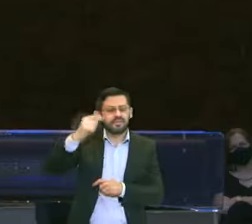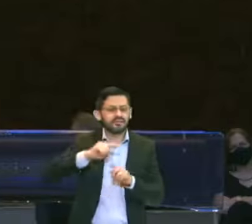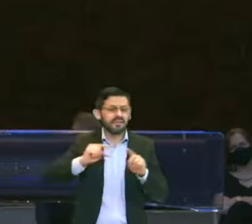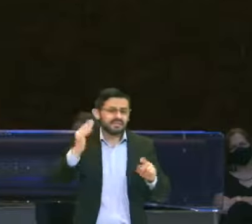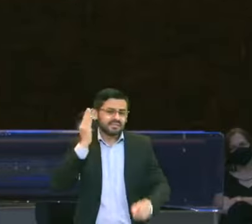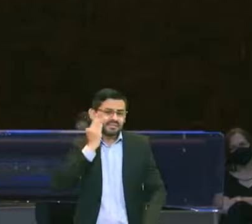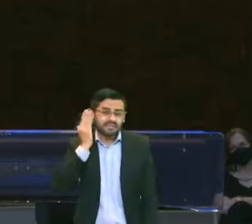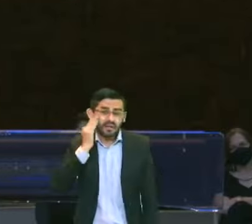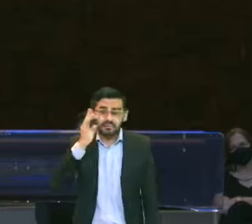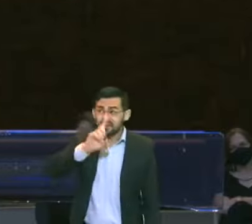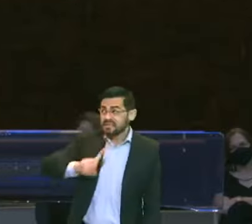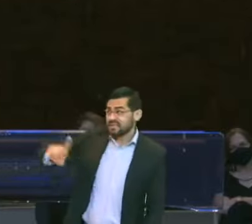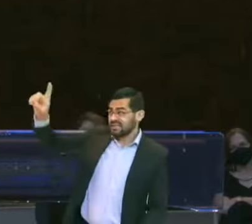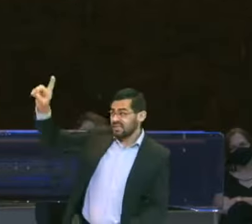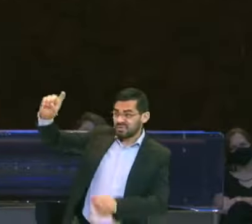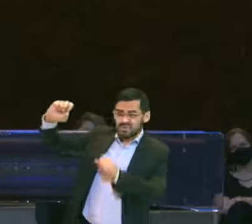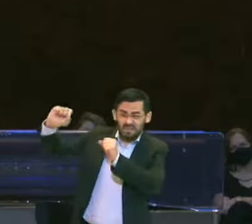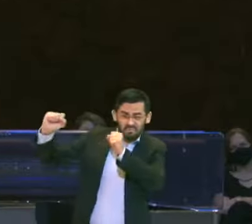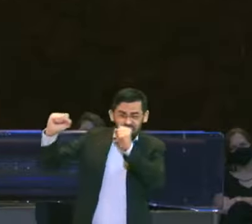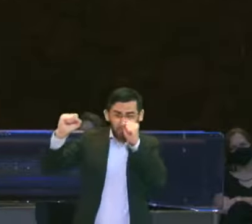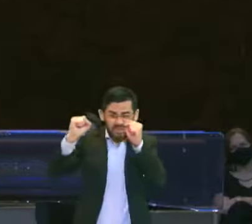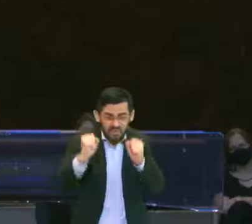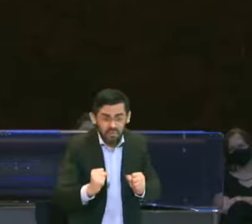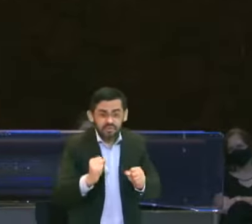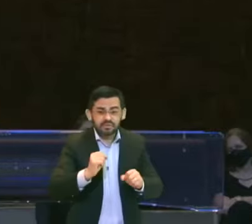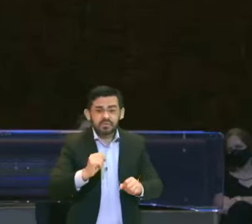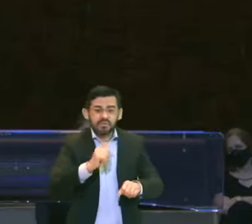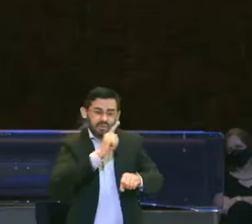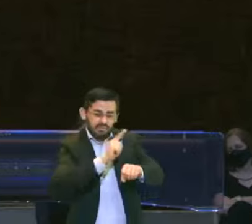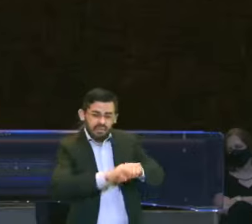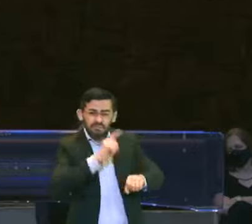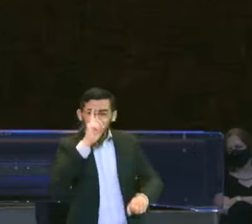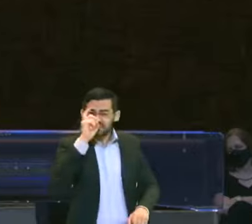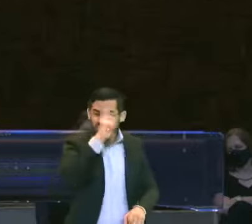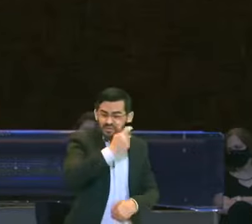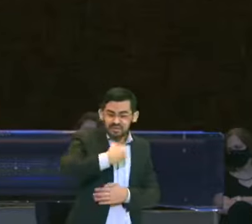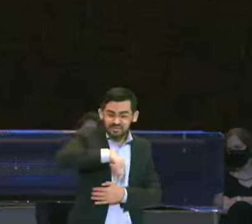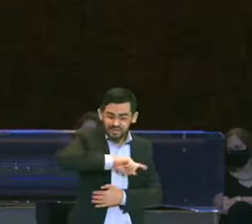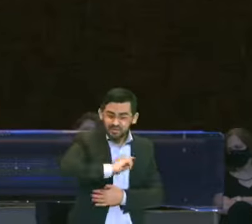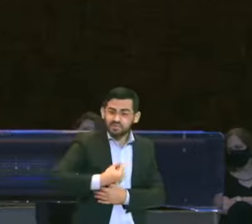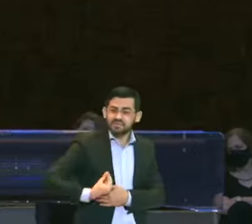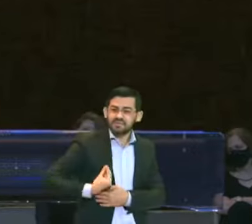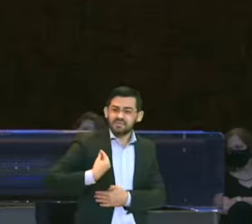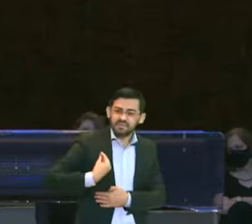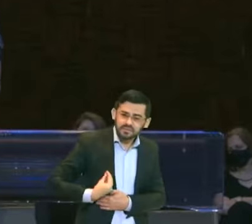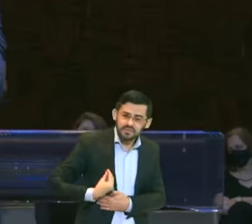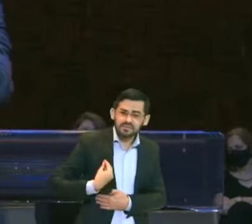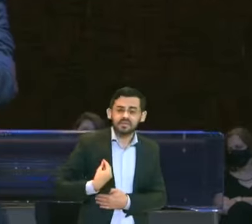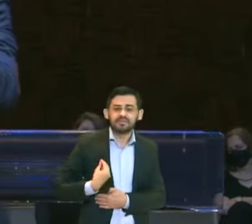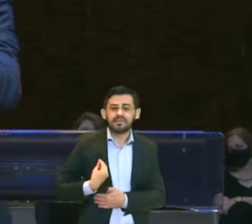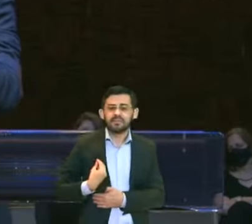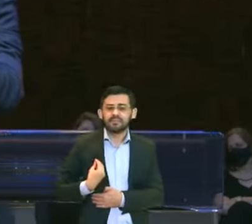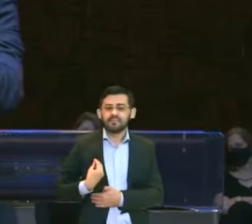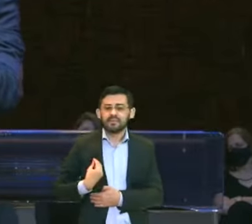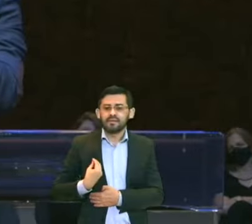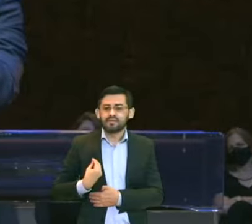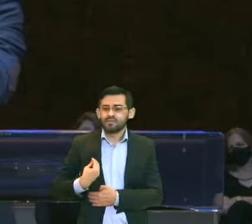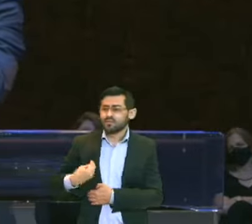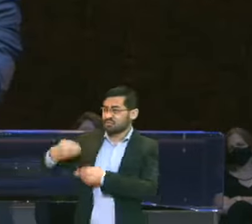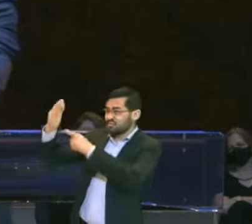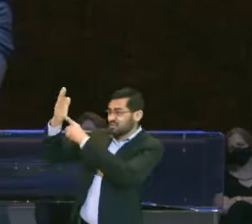o nosso Deus é poderoso para nos tempos difíceis da nossa vida criar